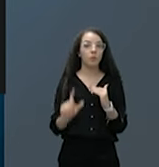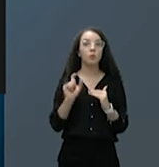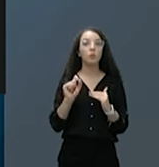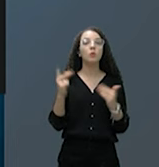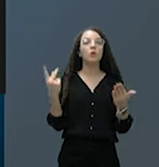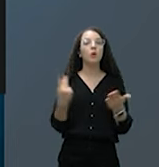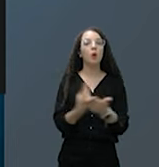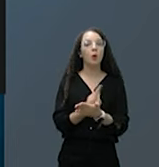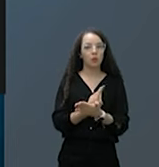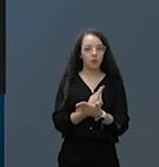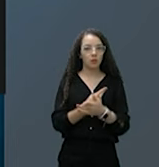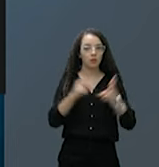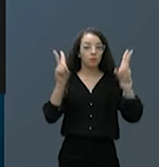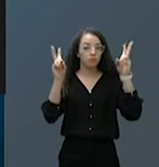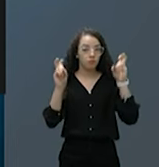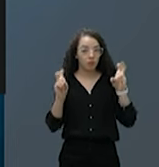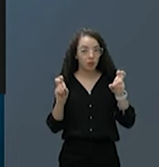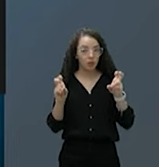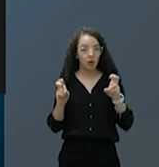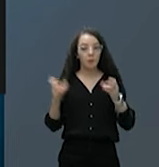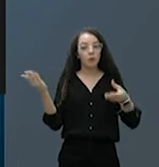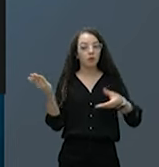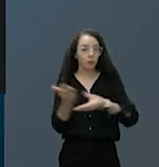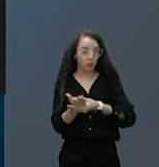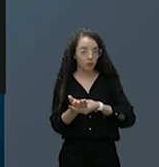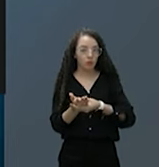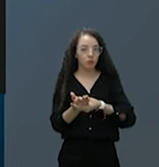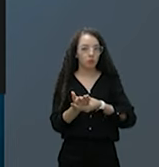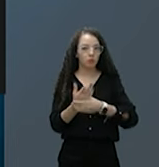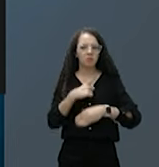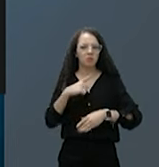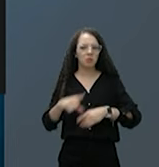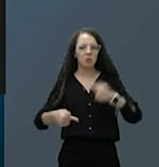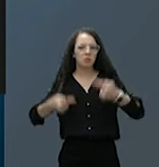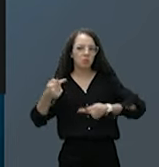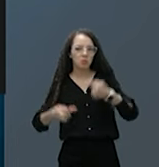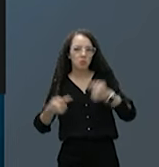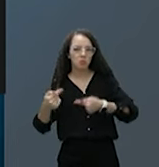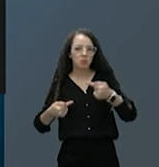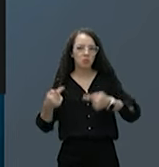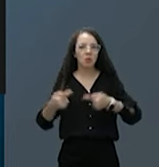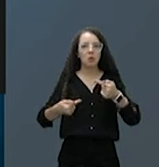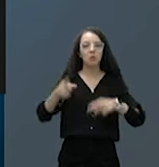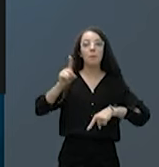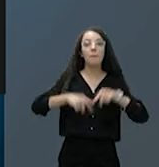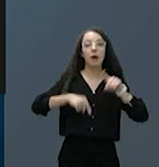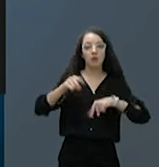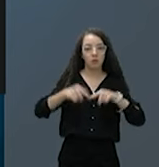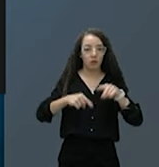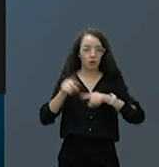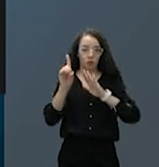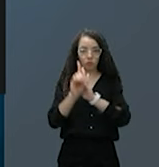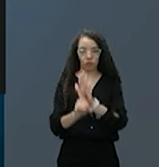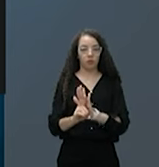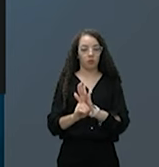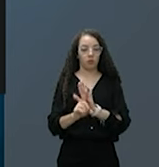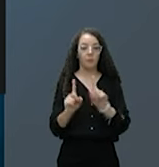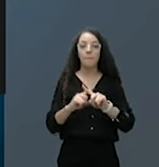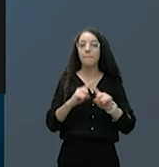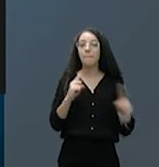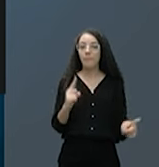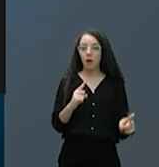aqui é uma tese processual. Aqui não está discutindo direito material, mas sim apenas processual. E assim, a situação